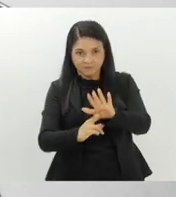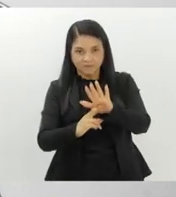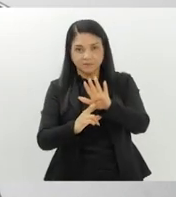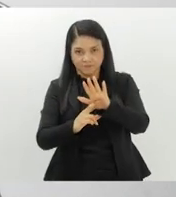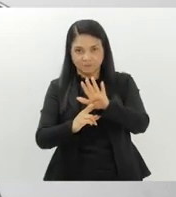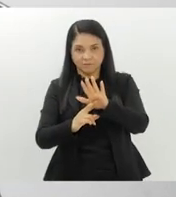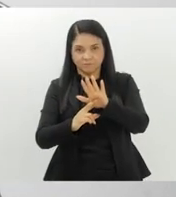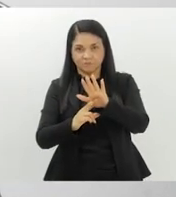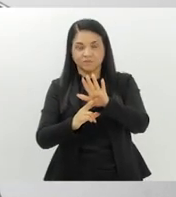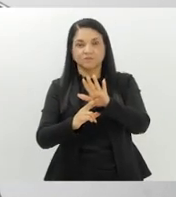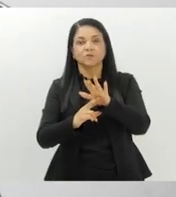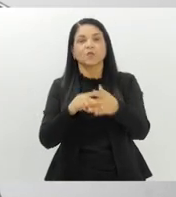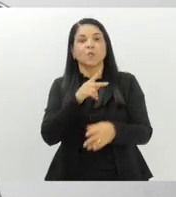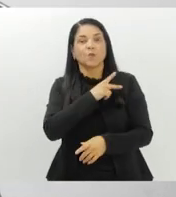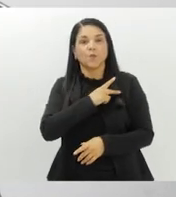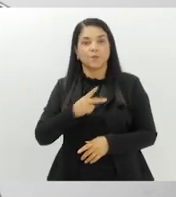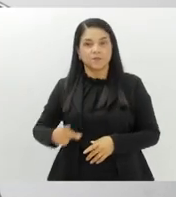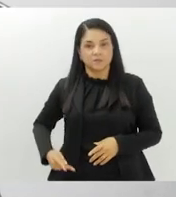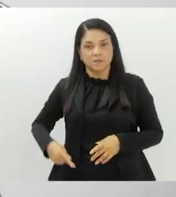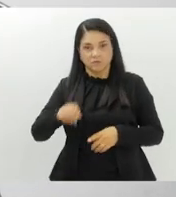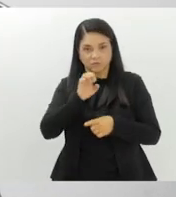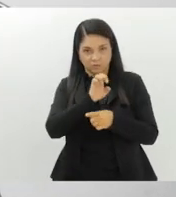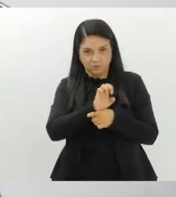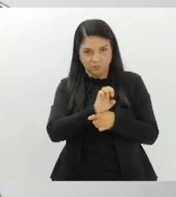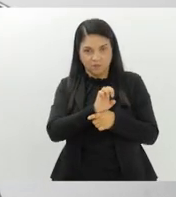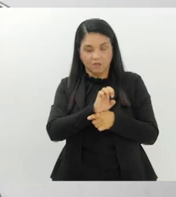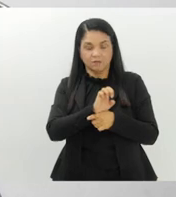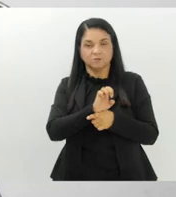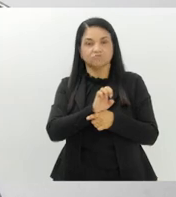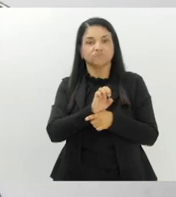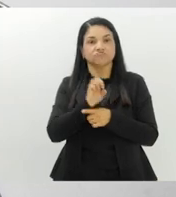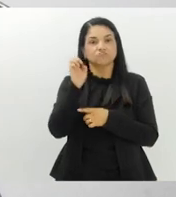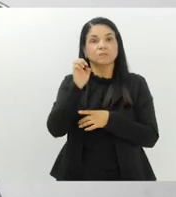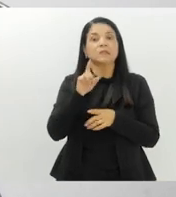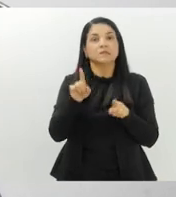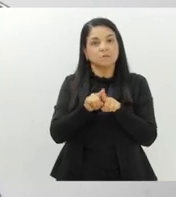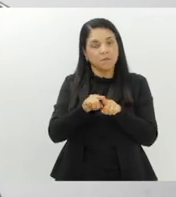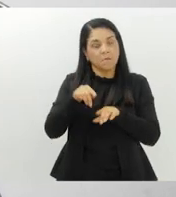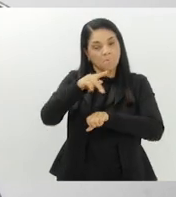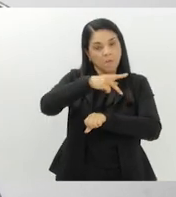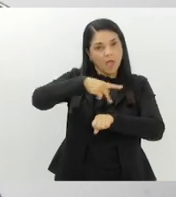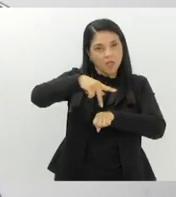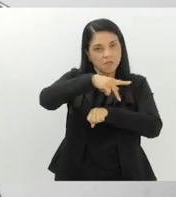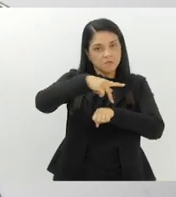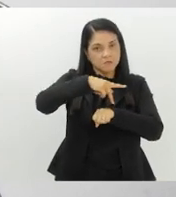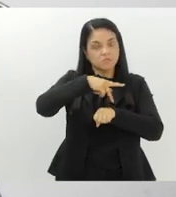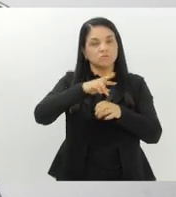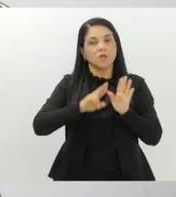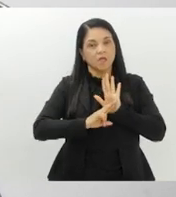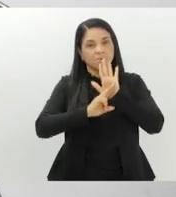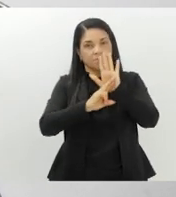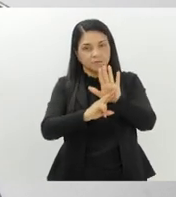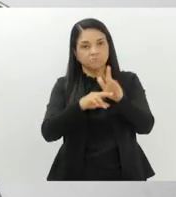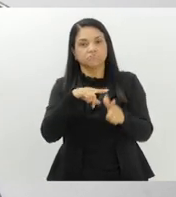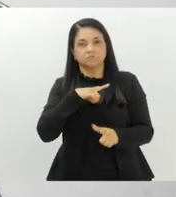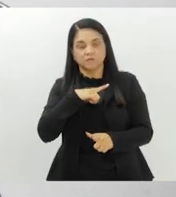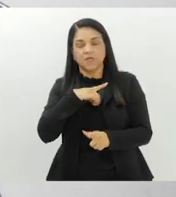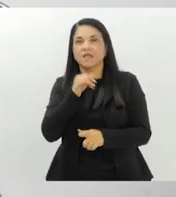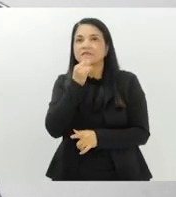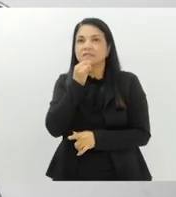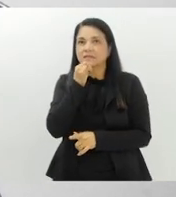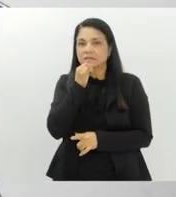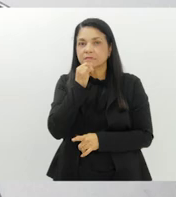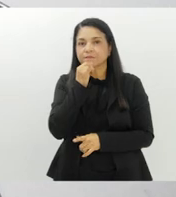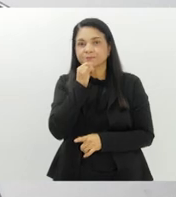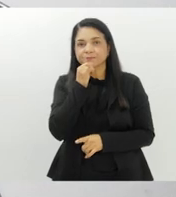representatividade com presidentes estaduais e alguns países também que nós temos representantes, eu vou dar um exemplo,